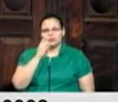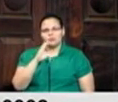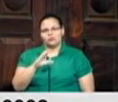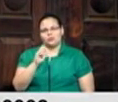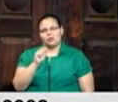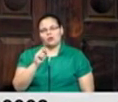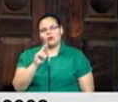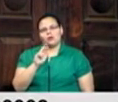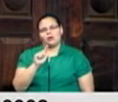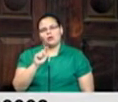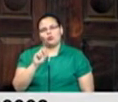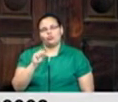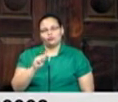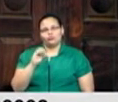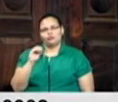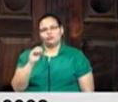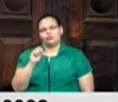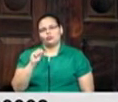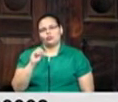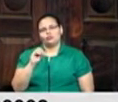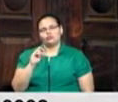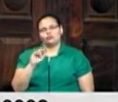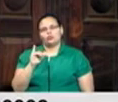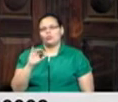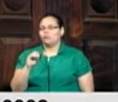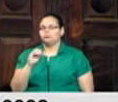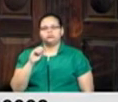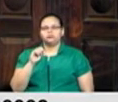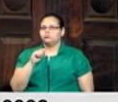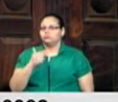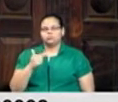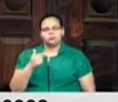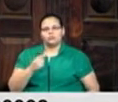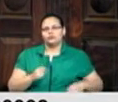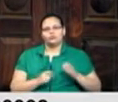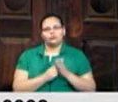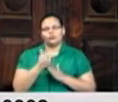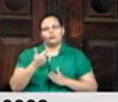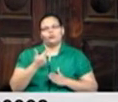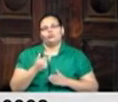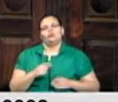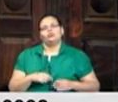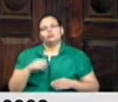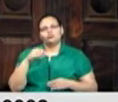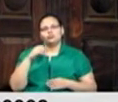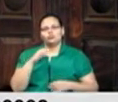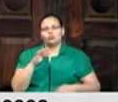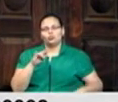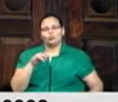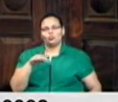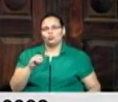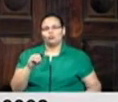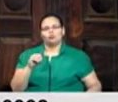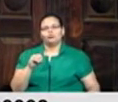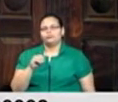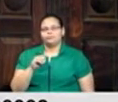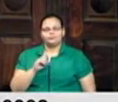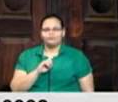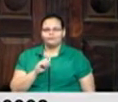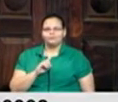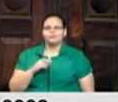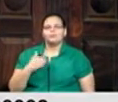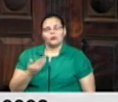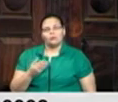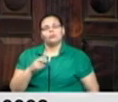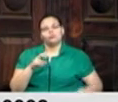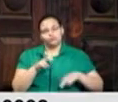Carlos Osório, não está no segundo turno, razão pela qual posso